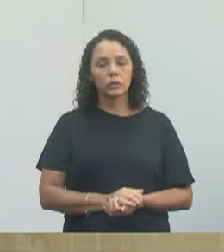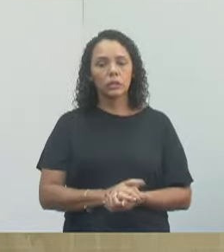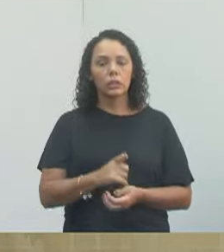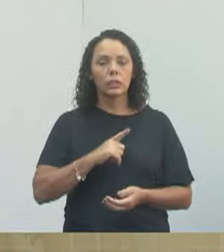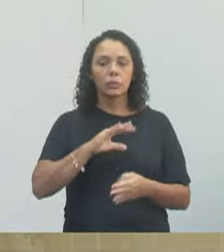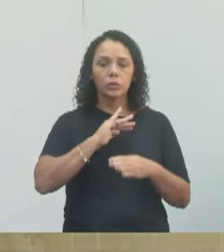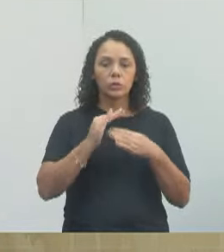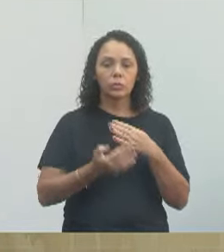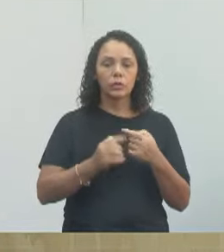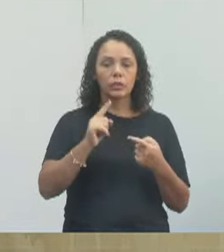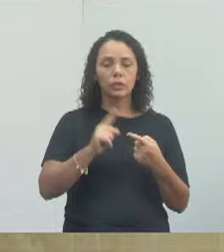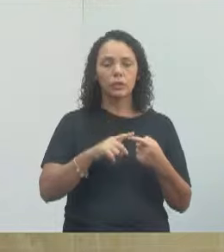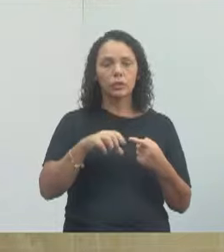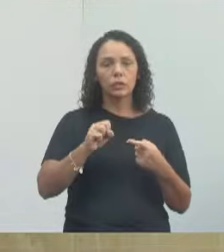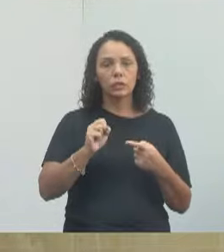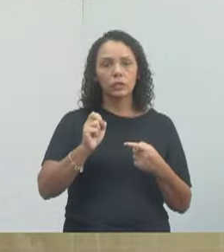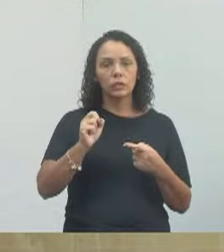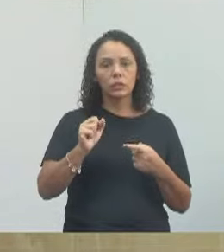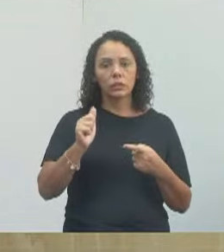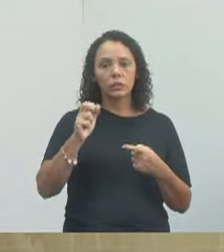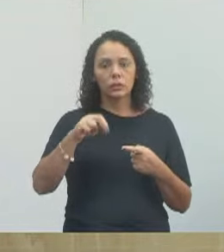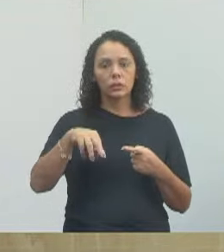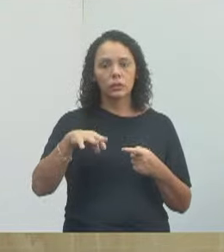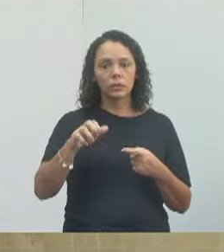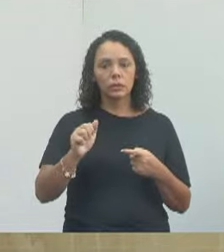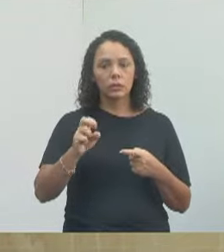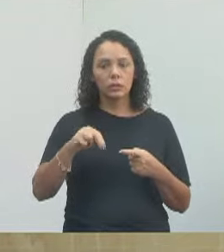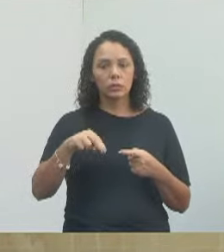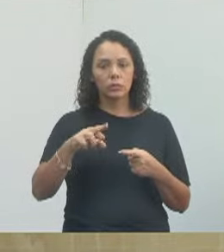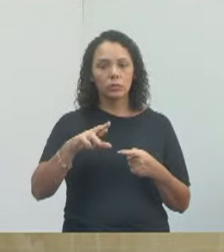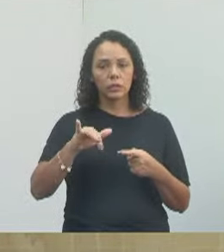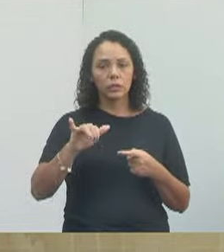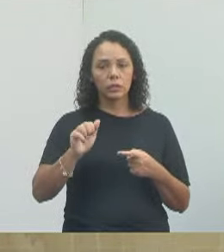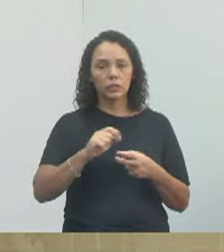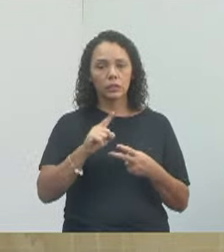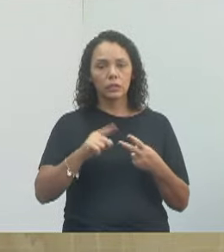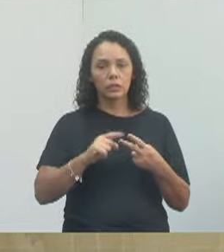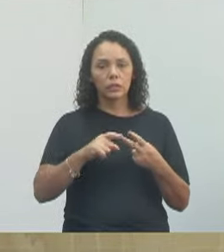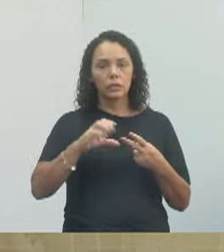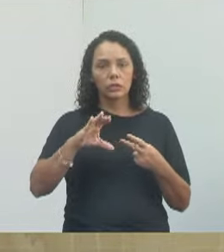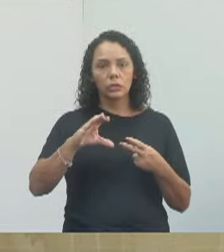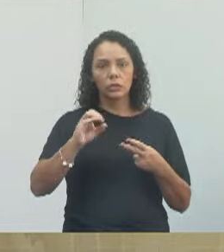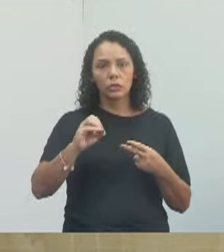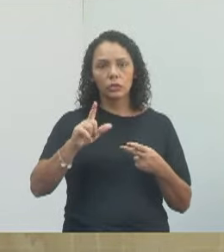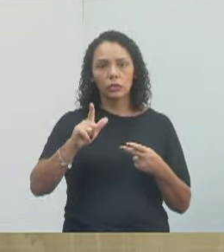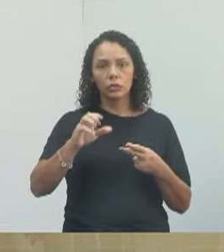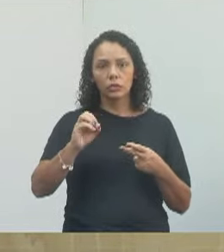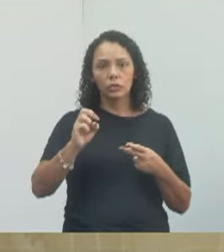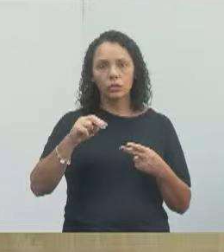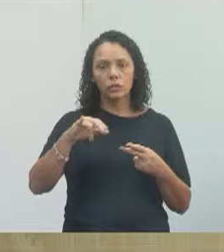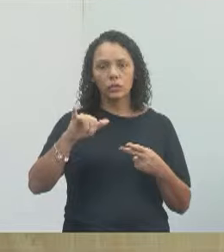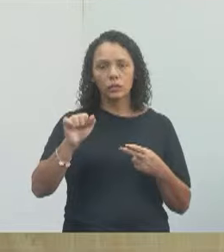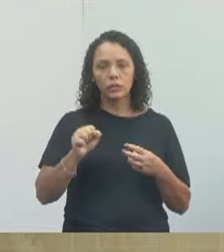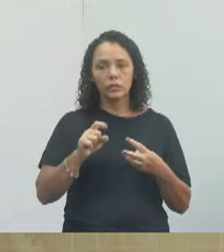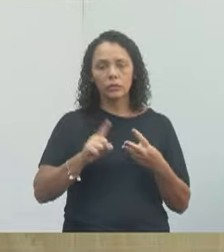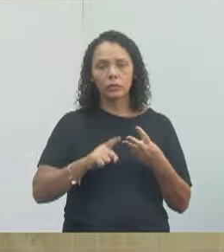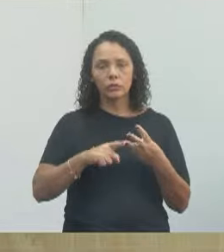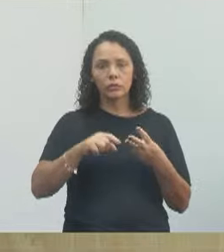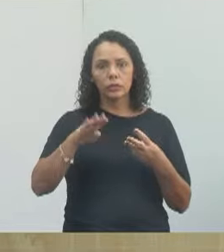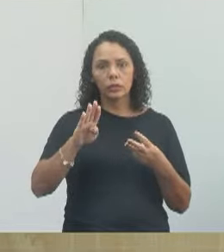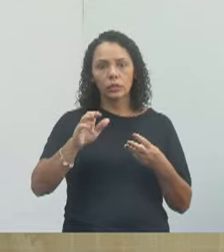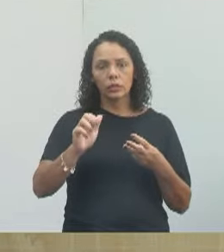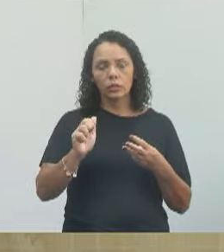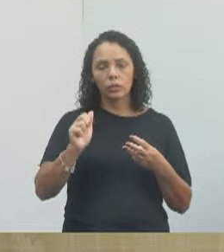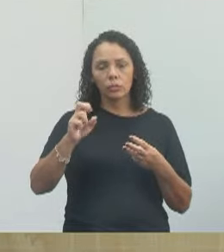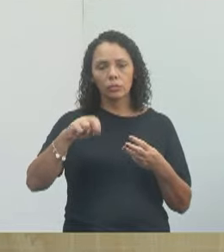os bairros de Santa Marina Jardim colônia e bandeira branca que são áreas compatíveis em que poderão ser construí as